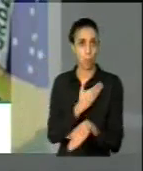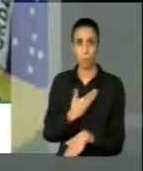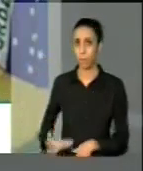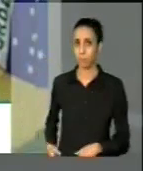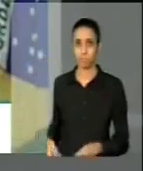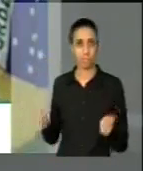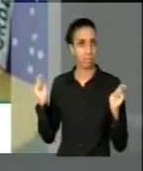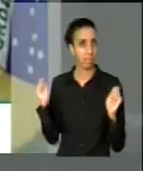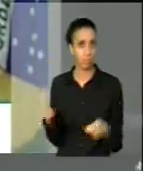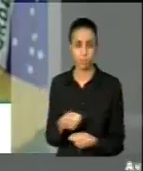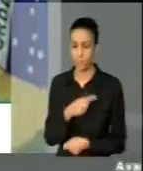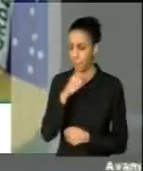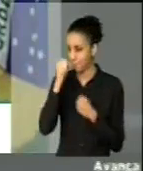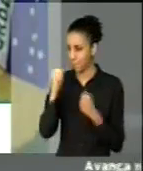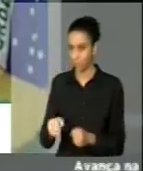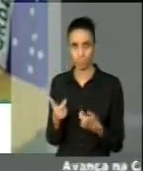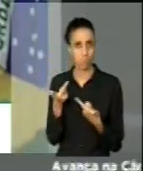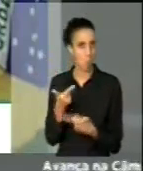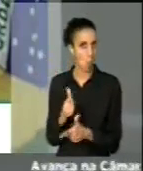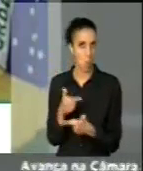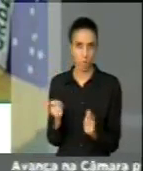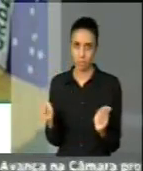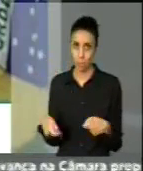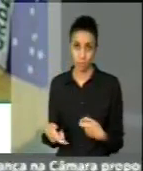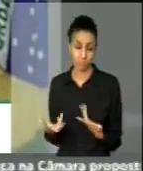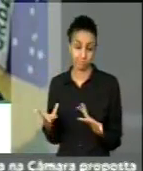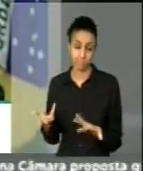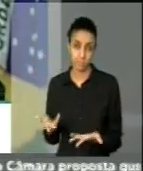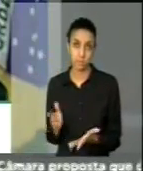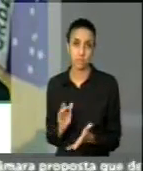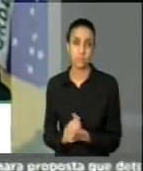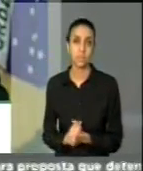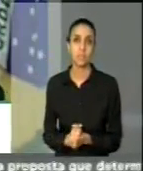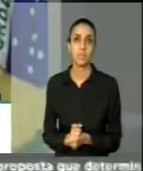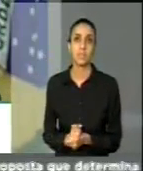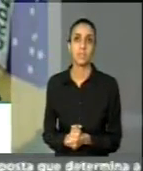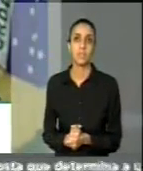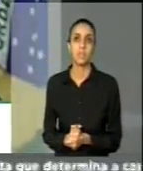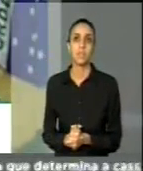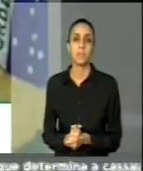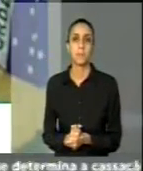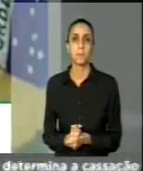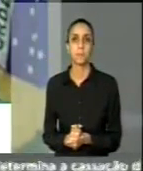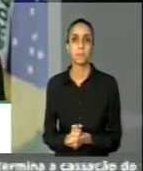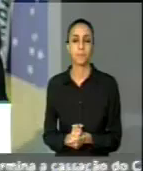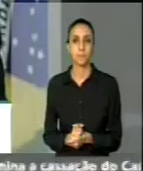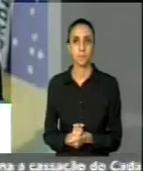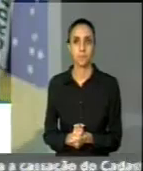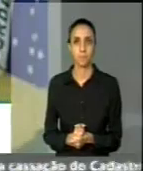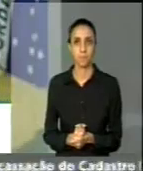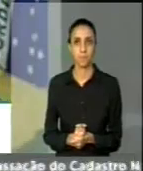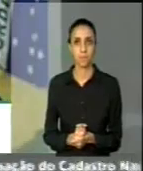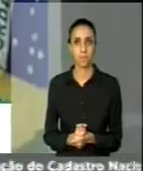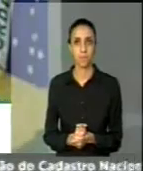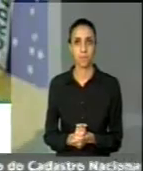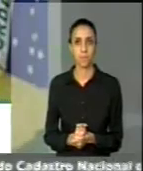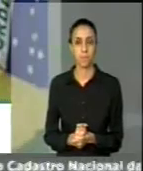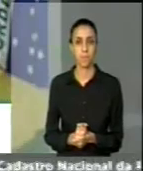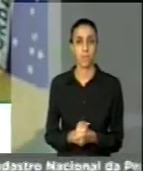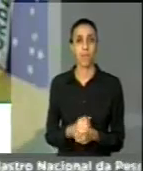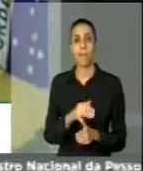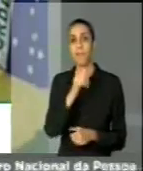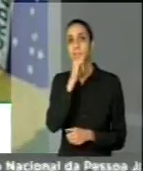poder, não tem essa capacidade. O que ele tem que fazer realmente, não interferir muito, né, como o nosso